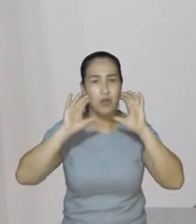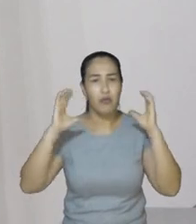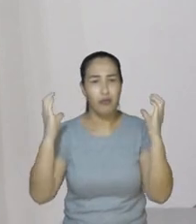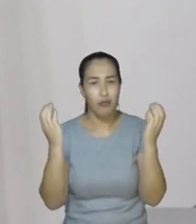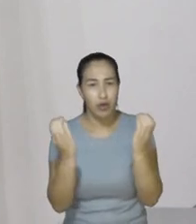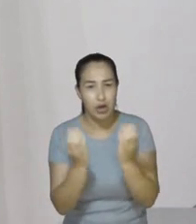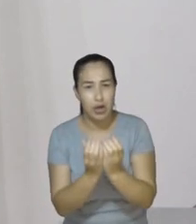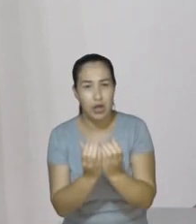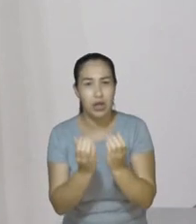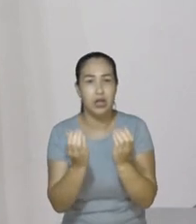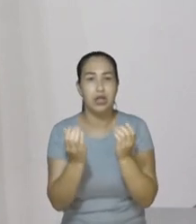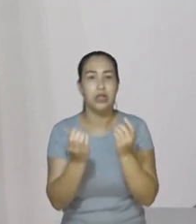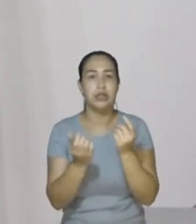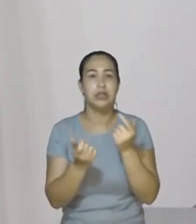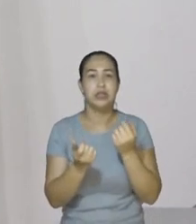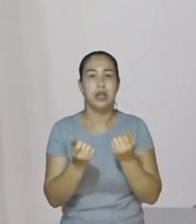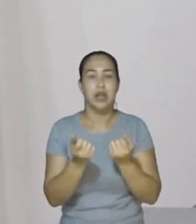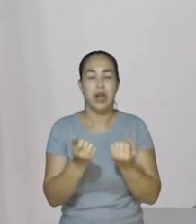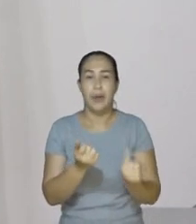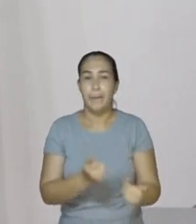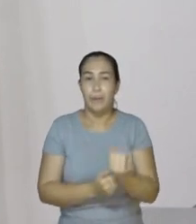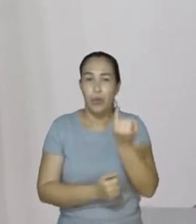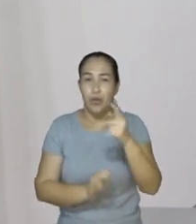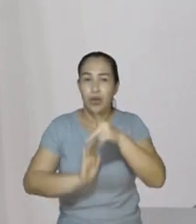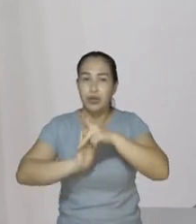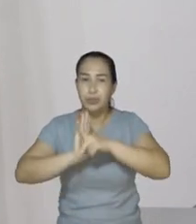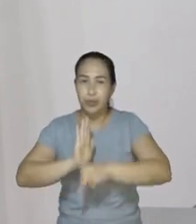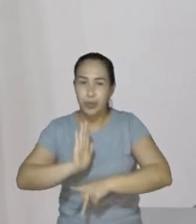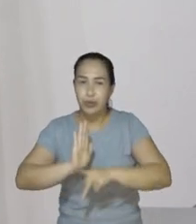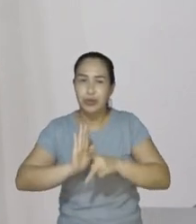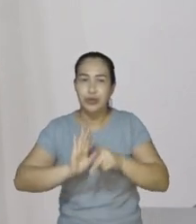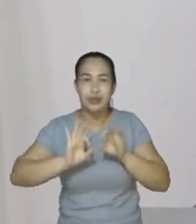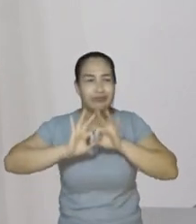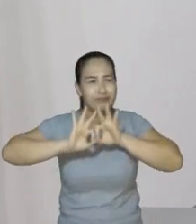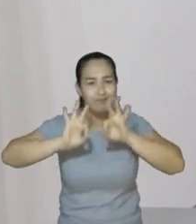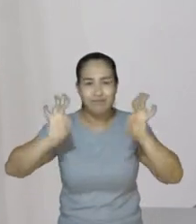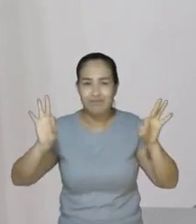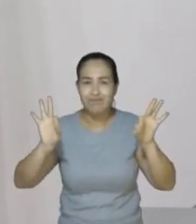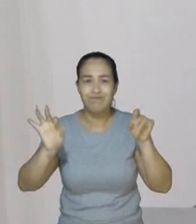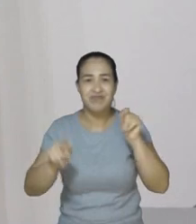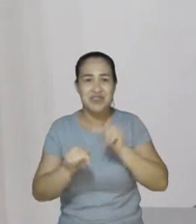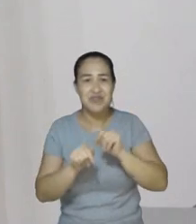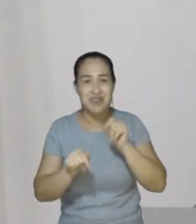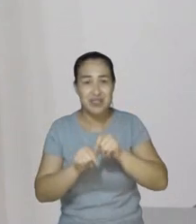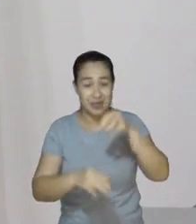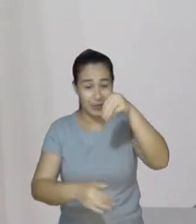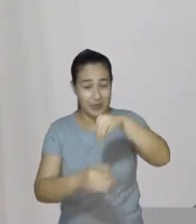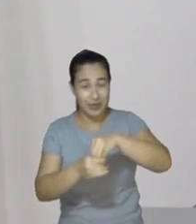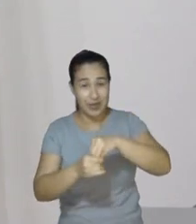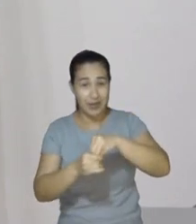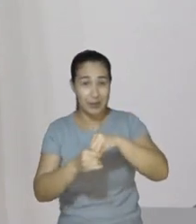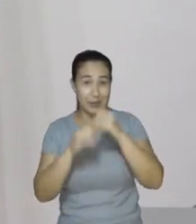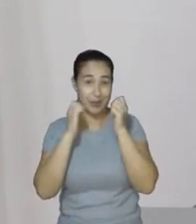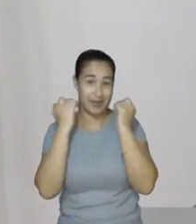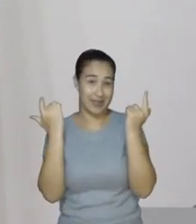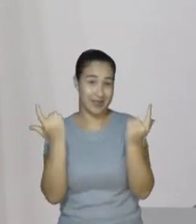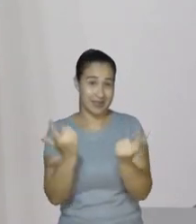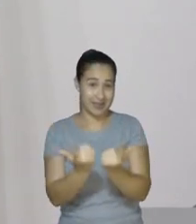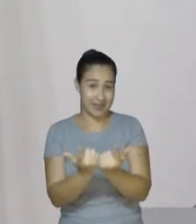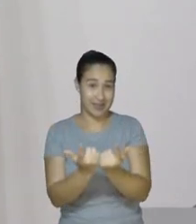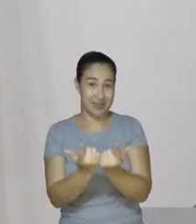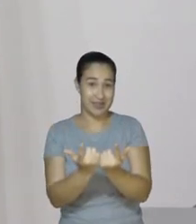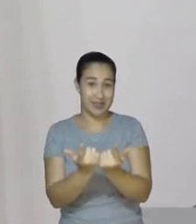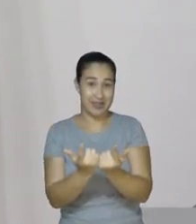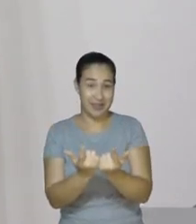vez mais uma participação mais efetiva e projetos maravilhosos que estão sendo gerados dentro das nossas casas e cada dia mais